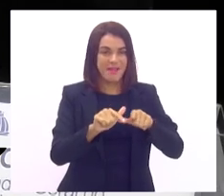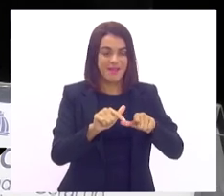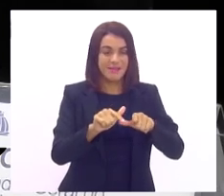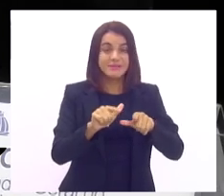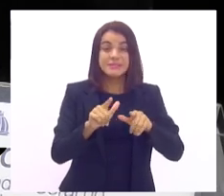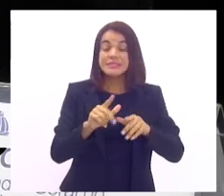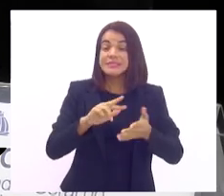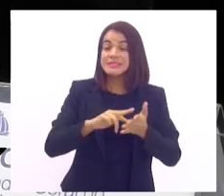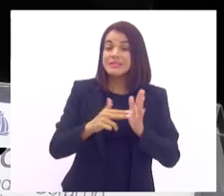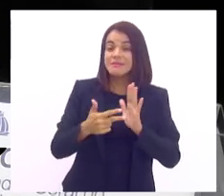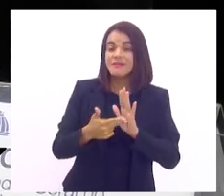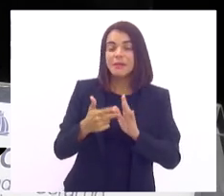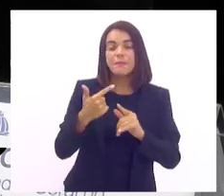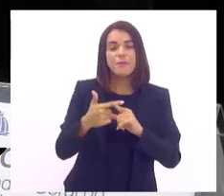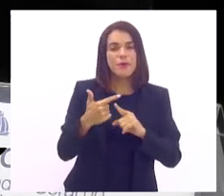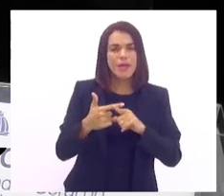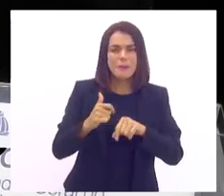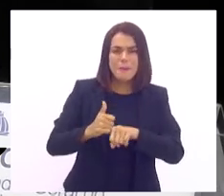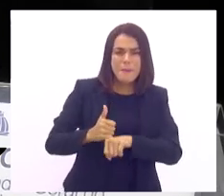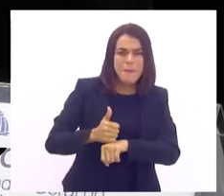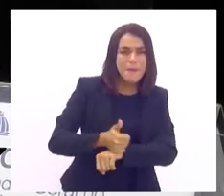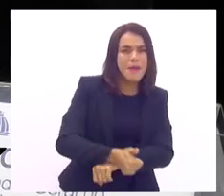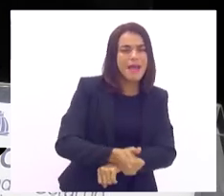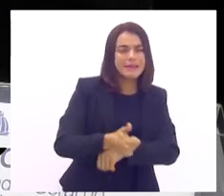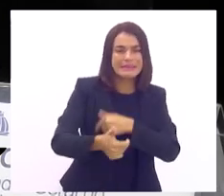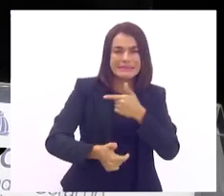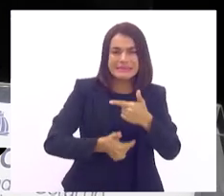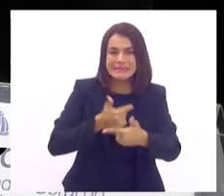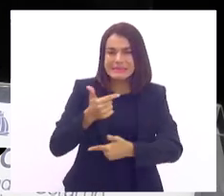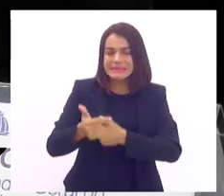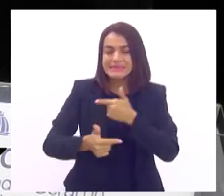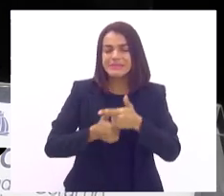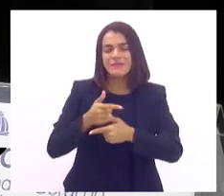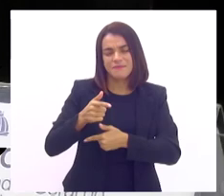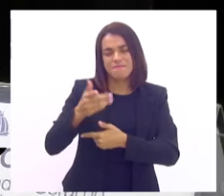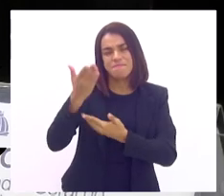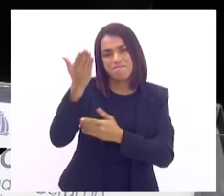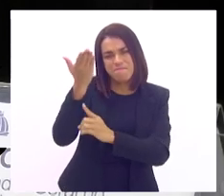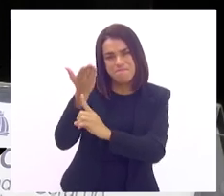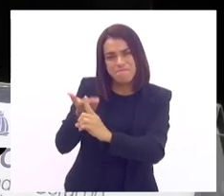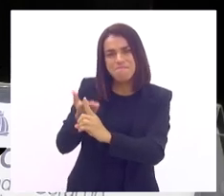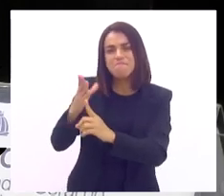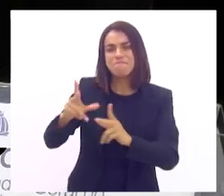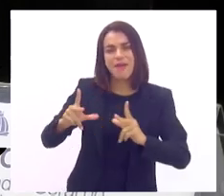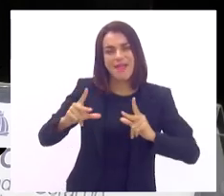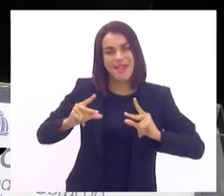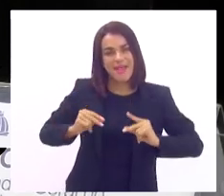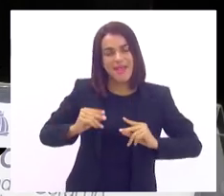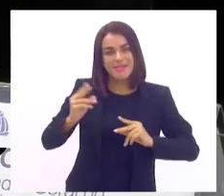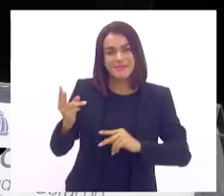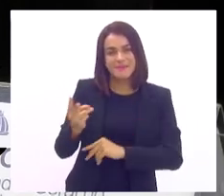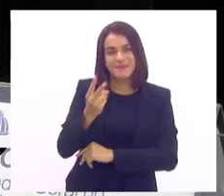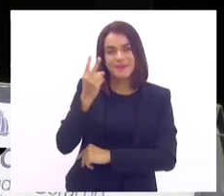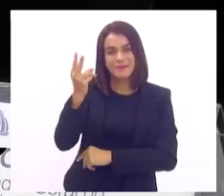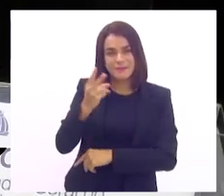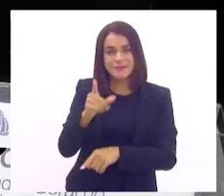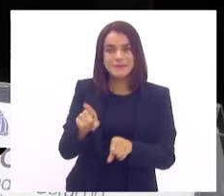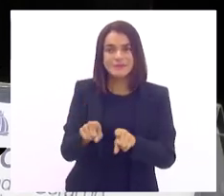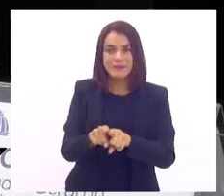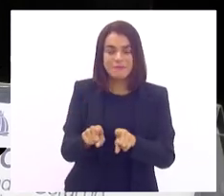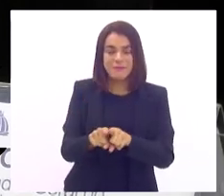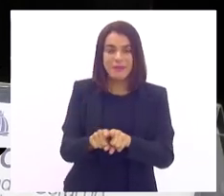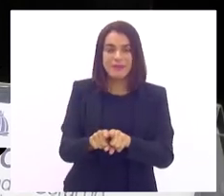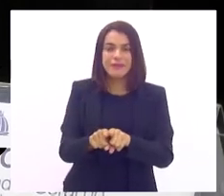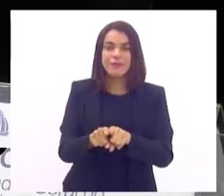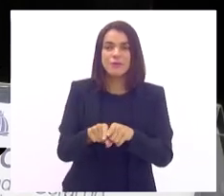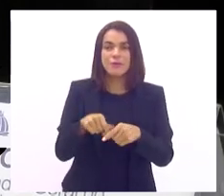bastante nesse período, eu sei do seu trabalho, você merece todo o reconhecimento, a quebra de paradigmas que nós